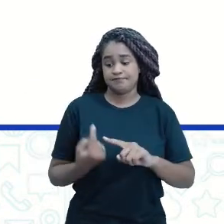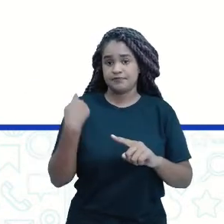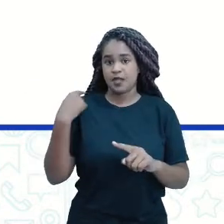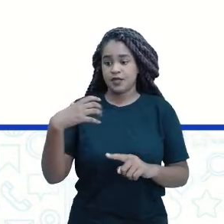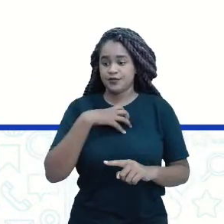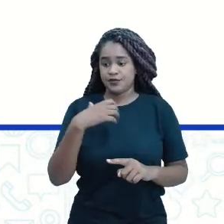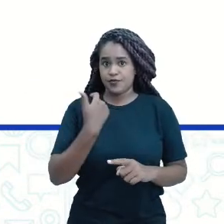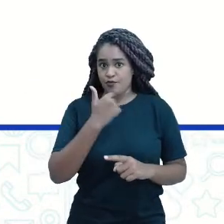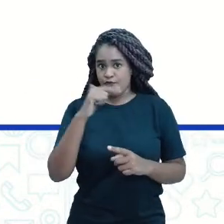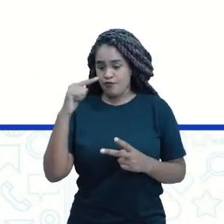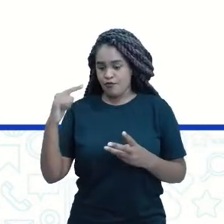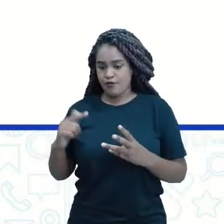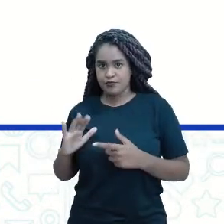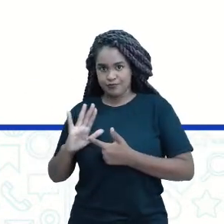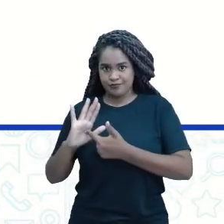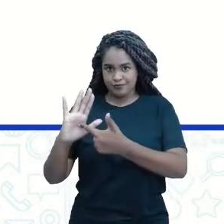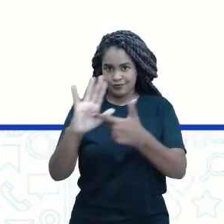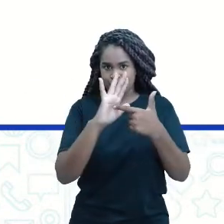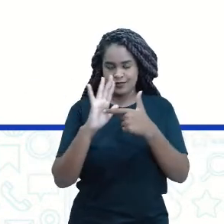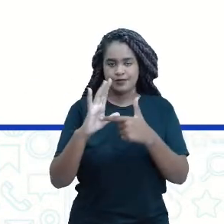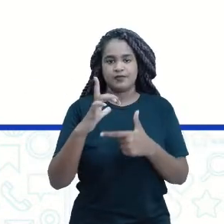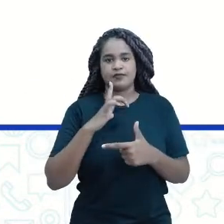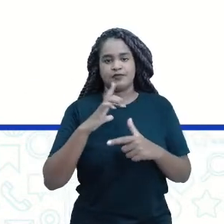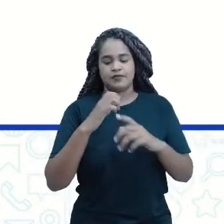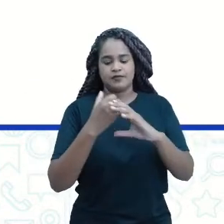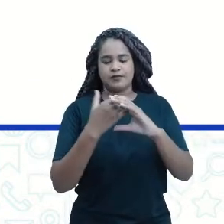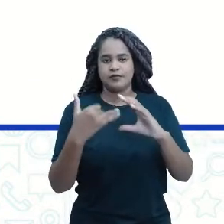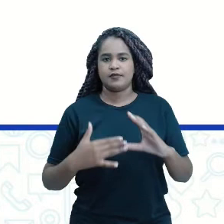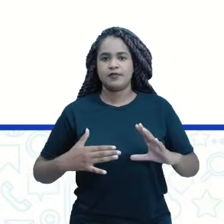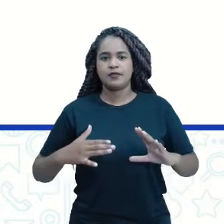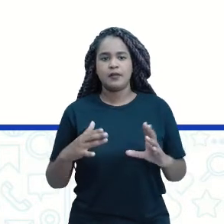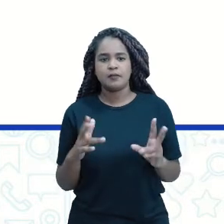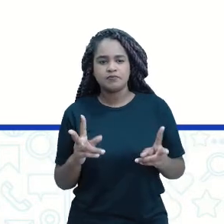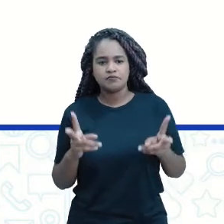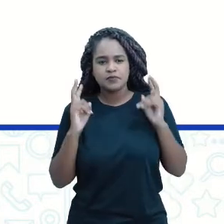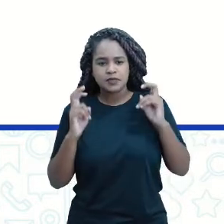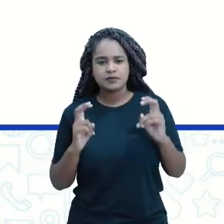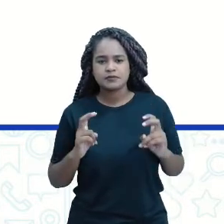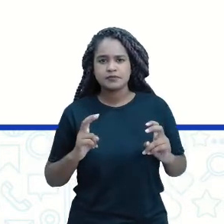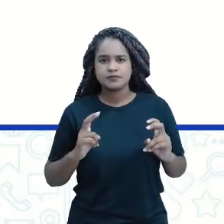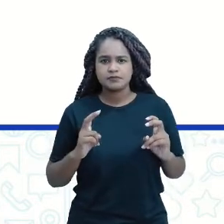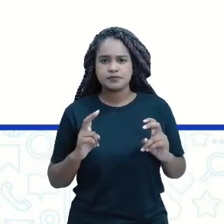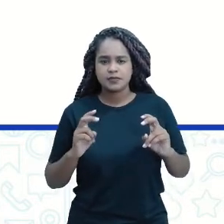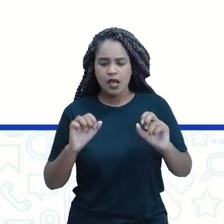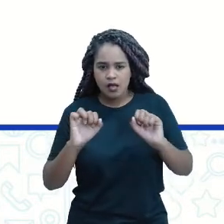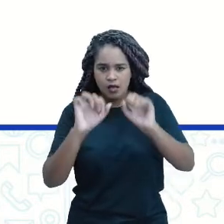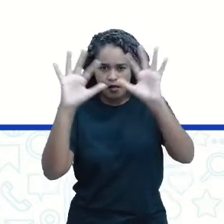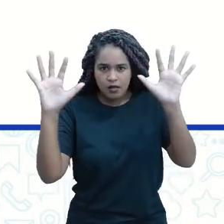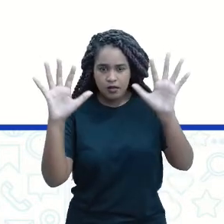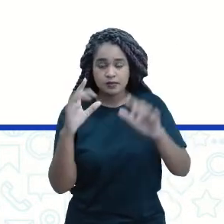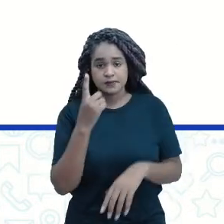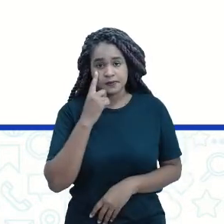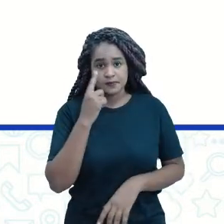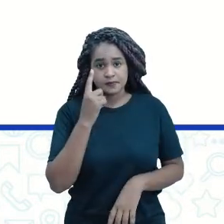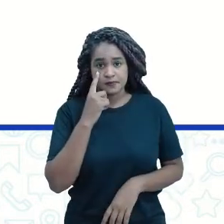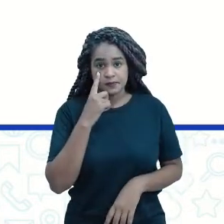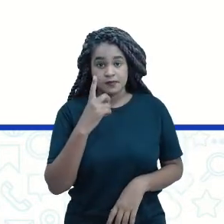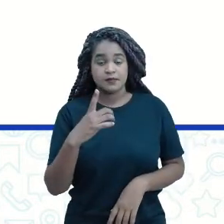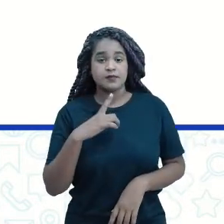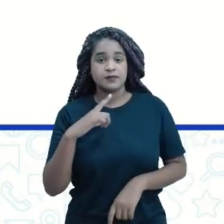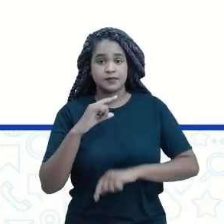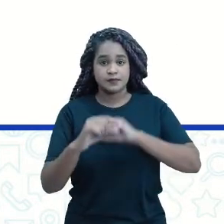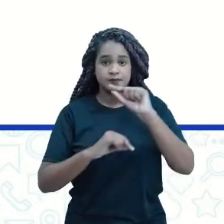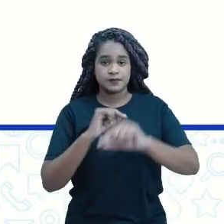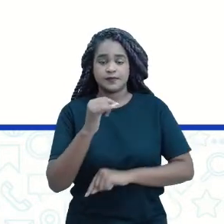maneiras anteriores que a gente mostrou, existiam elementos que se destacavam. Inclusive, o ângulo de 90 graus ele estava apoiado na nossa